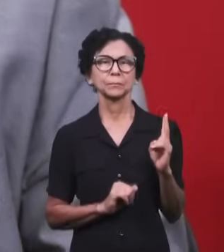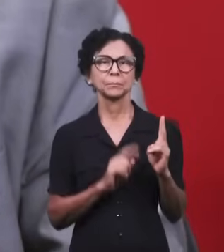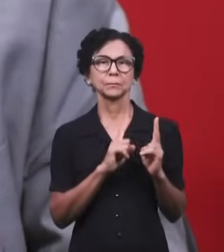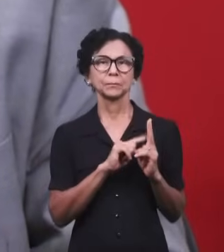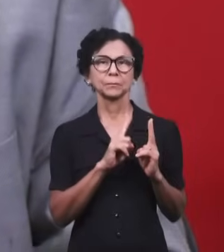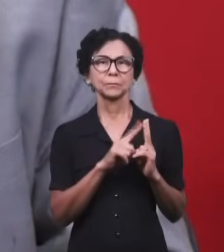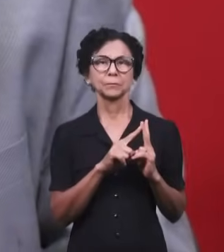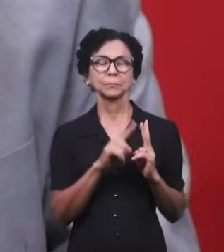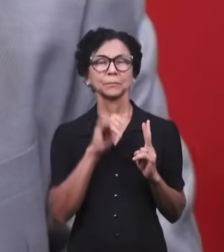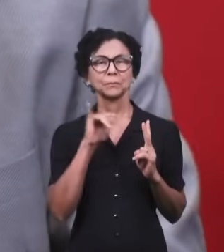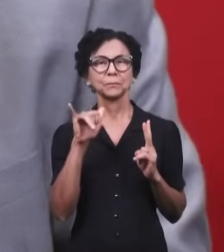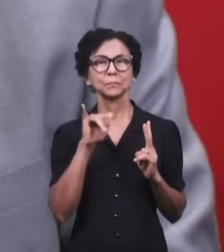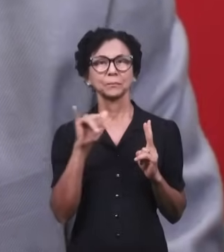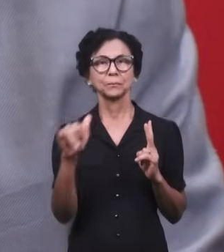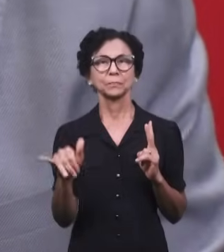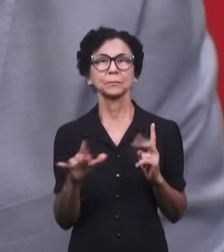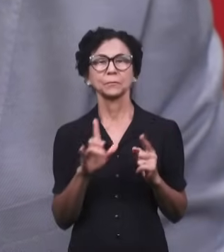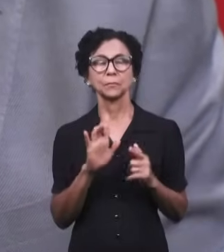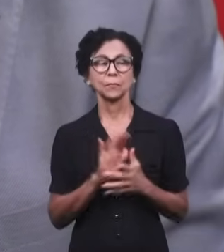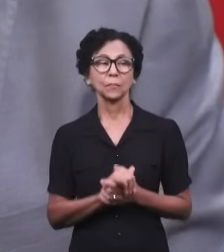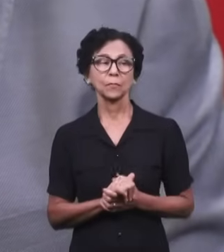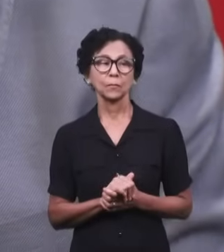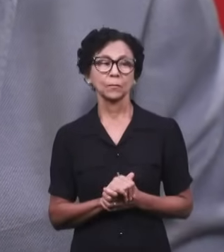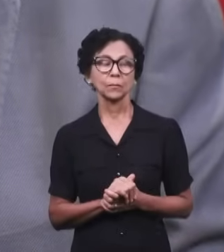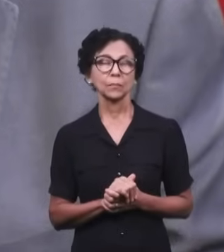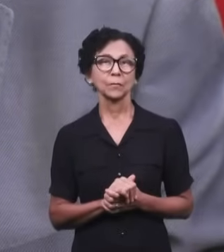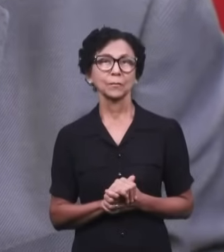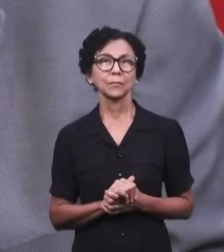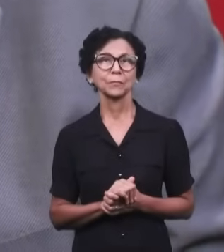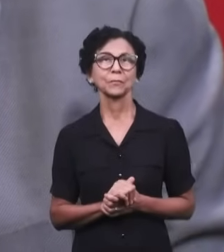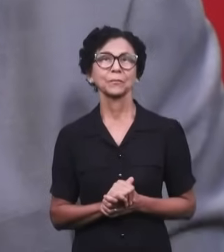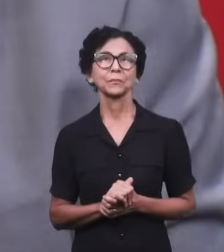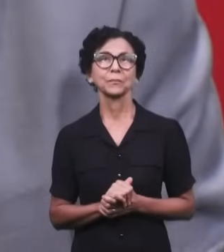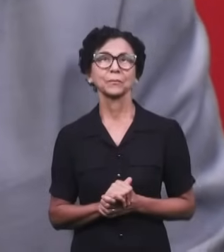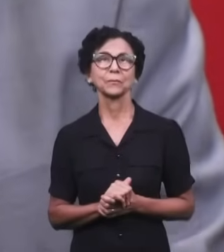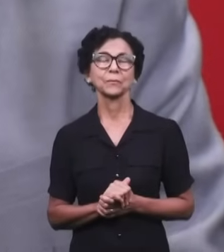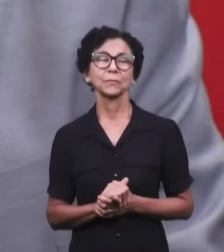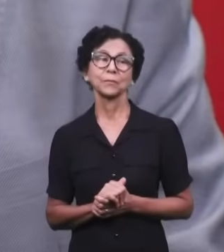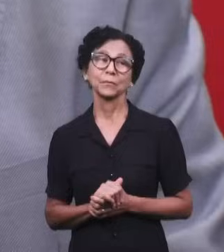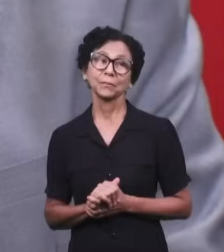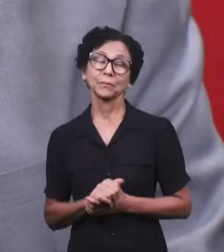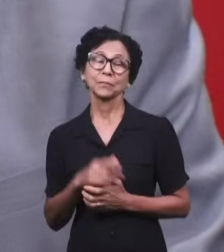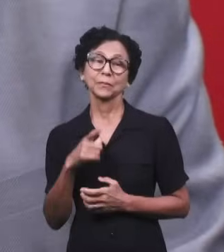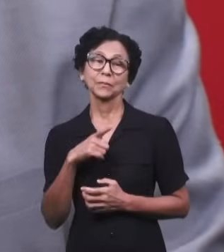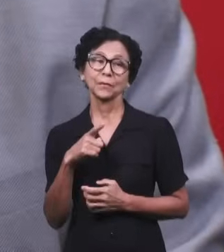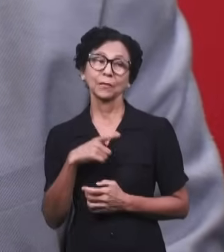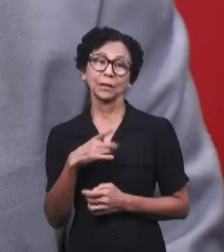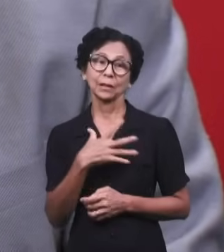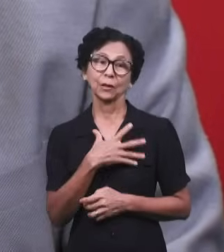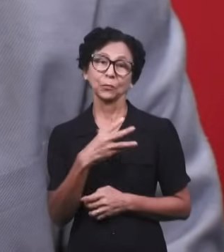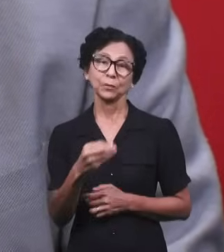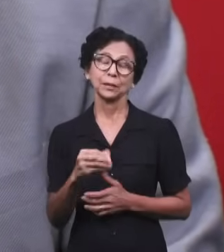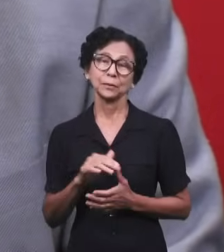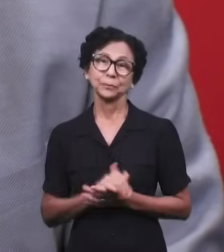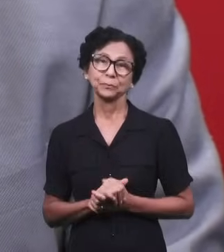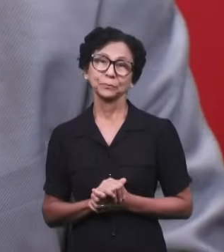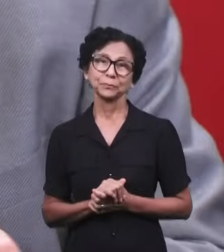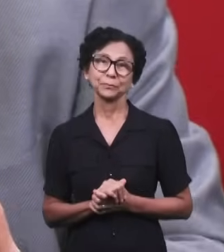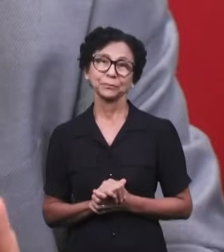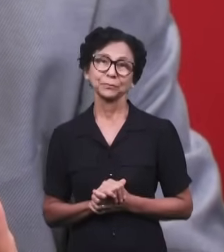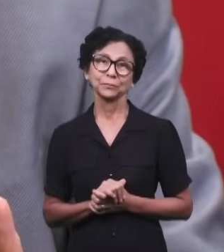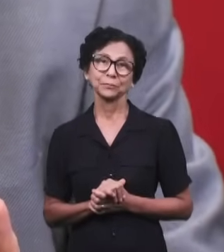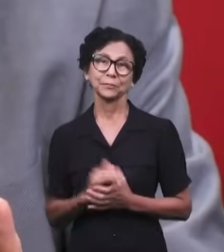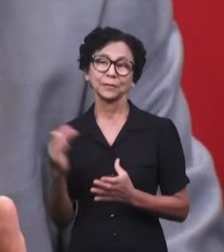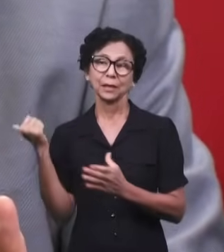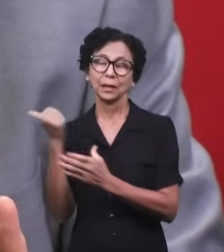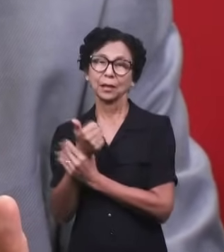A primeira notícia, o filho vem. Muito bom, né? O filho vai nascer, chegou a hora. E a